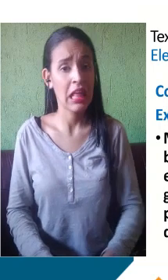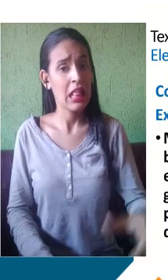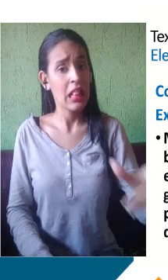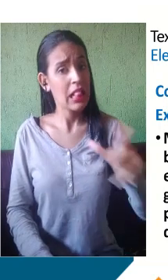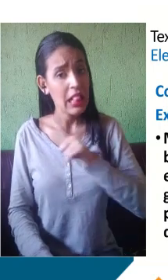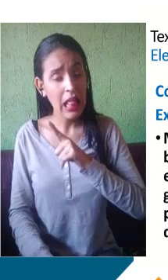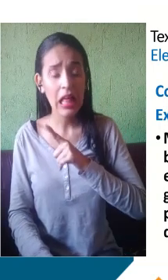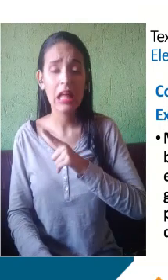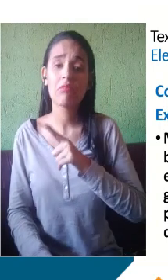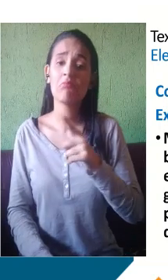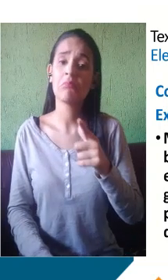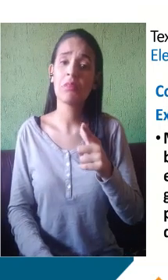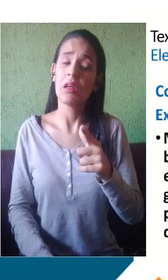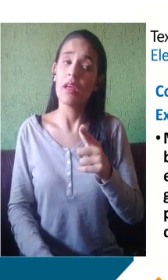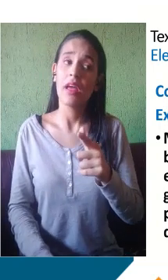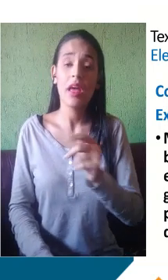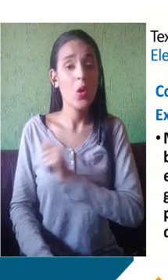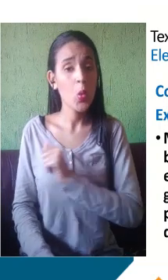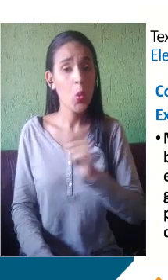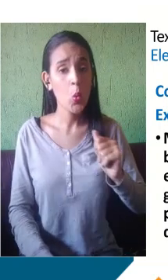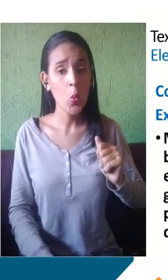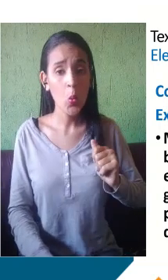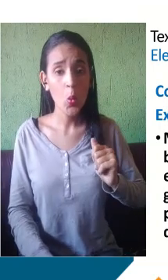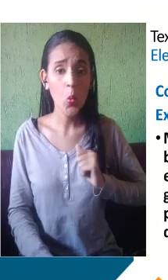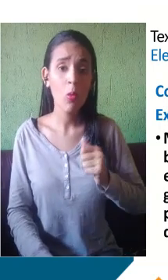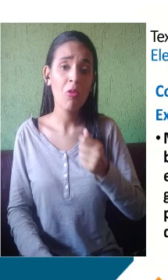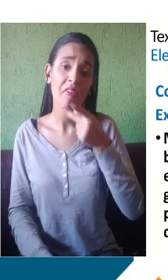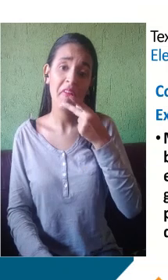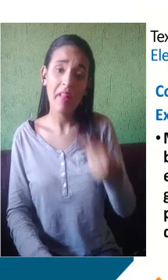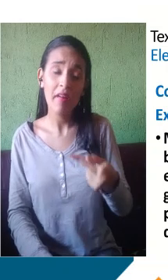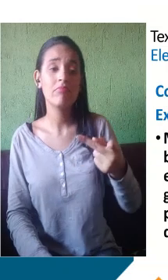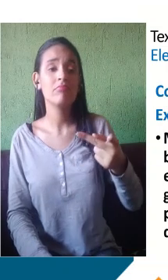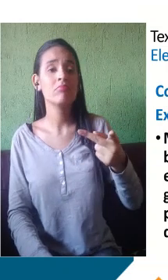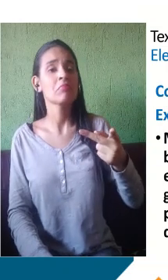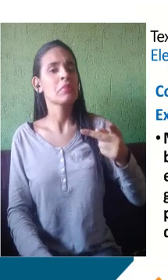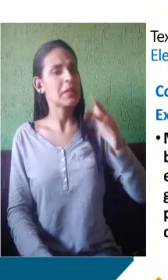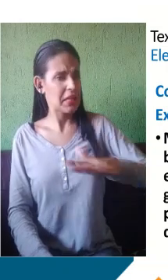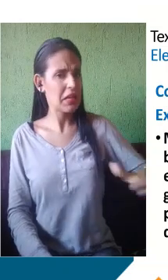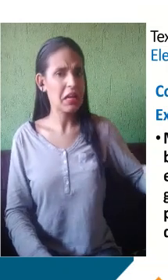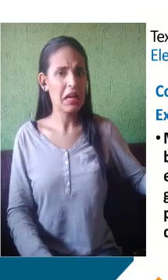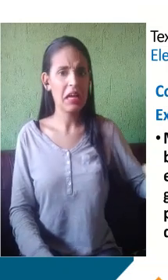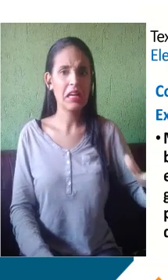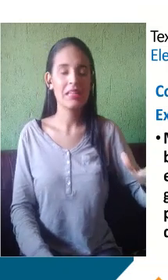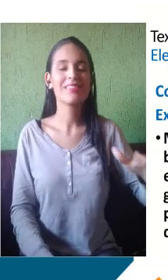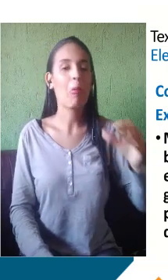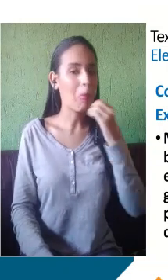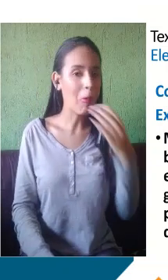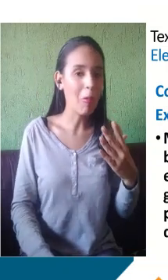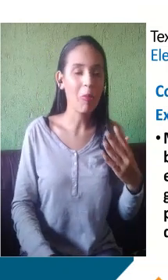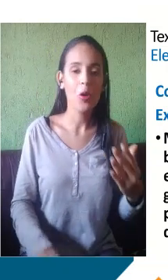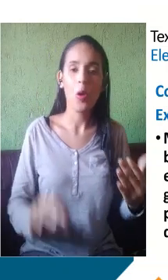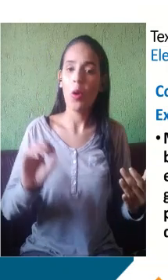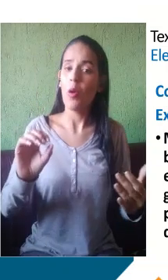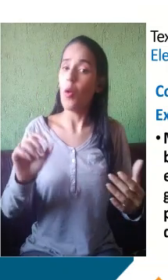quem seja a favor de que a infância é a melhor fase da vida, como a gente viu ali no exemplo, há quem seja contra. Ou seja, a argumentação,